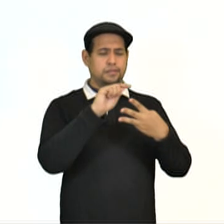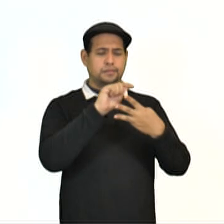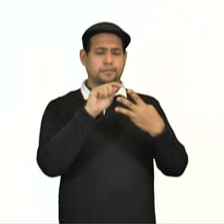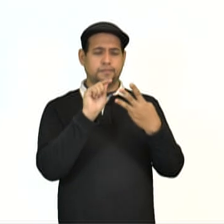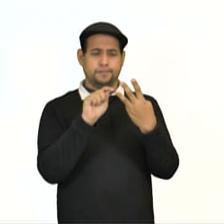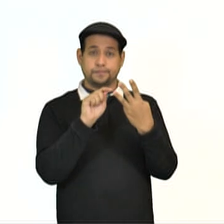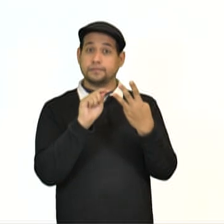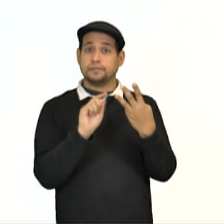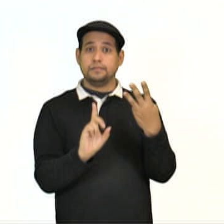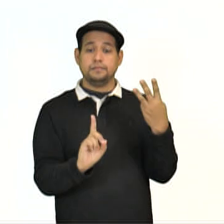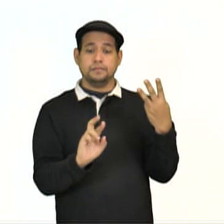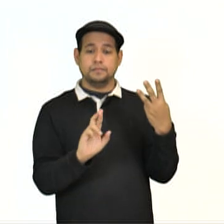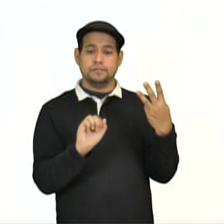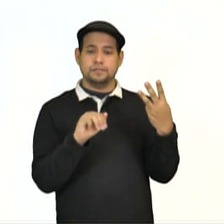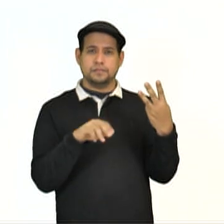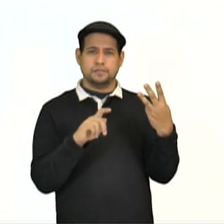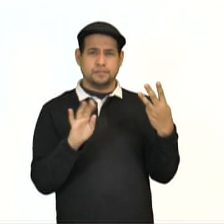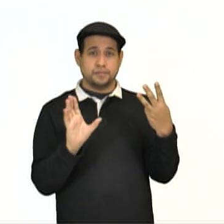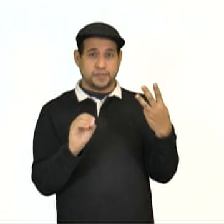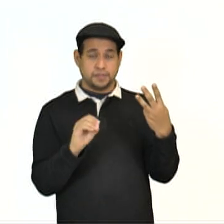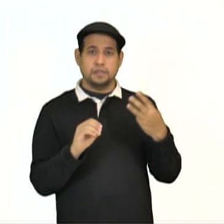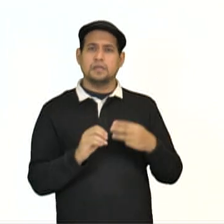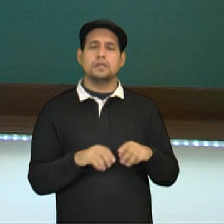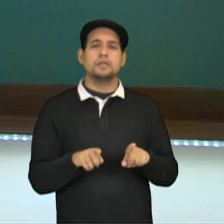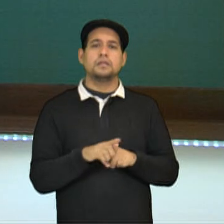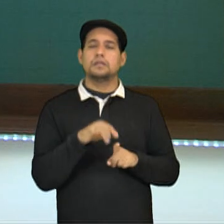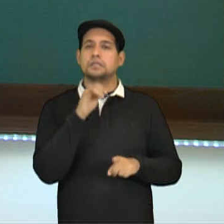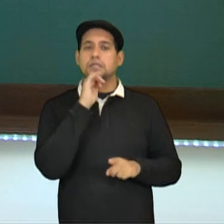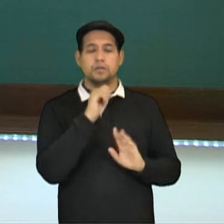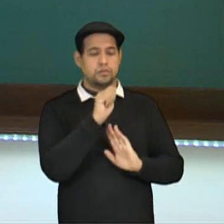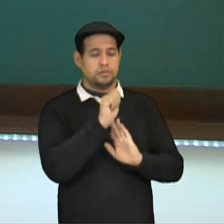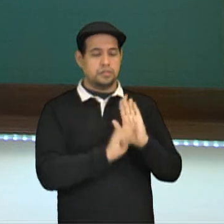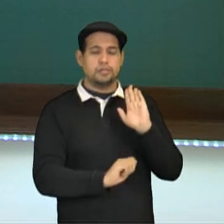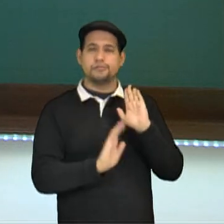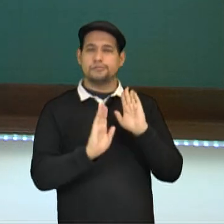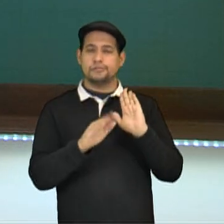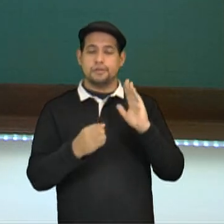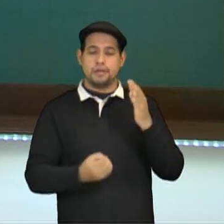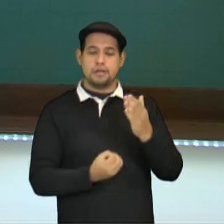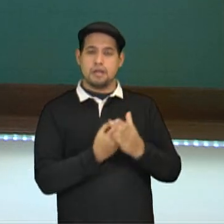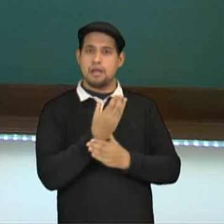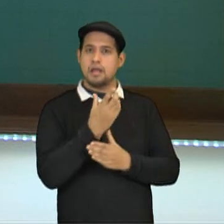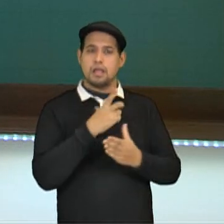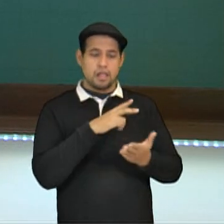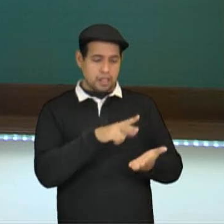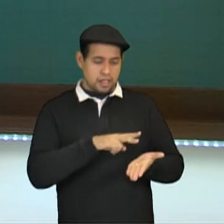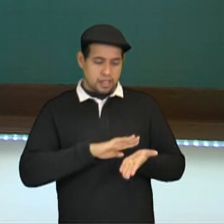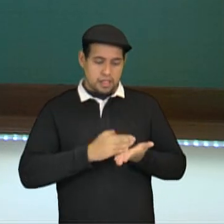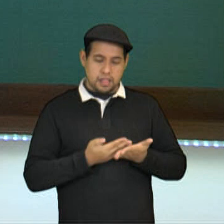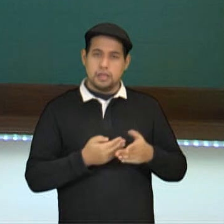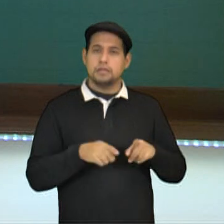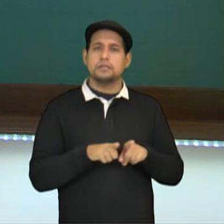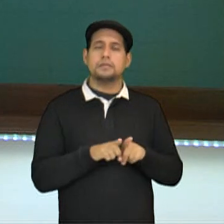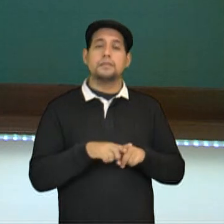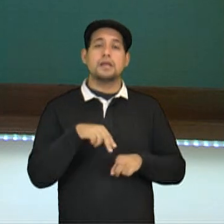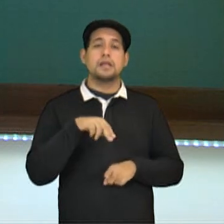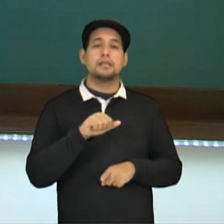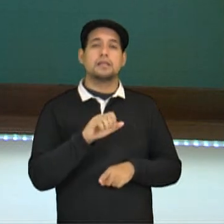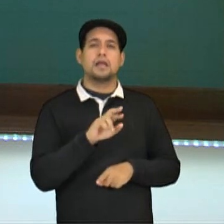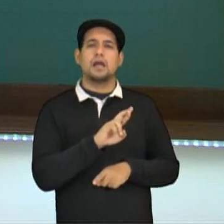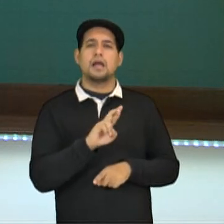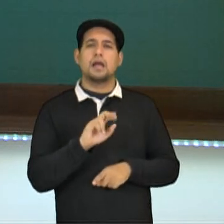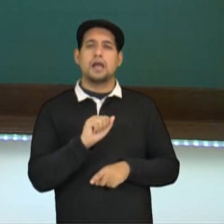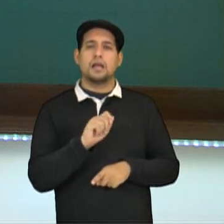gêneros: dramático, então, aquele texto que é criado para ser interpretado, narrativo. O